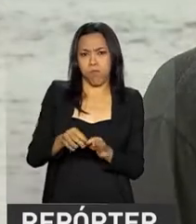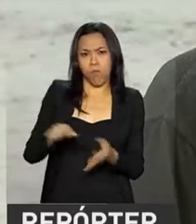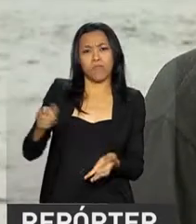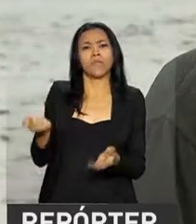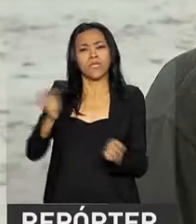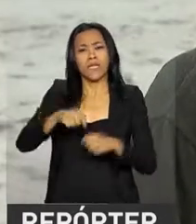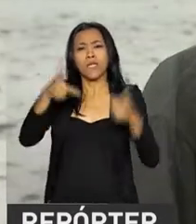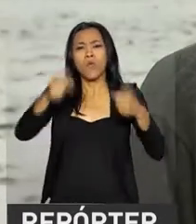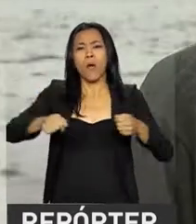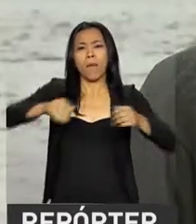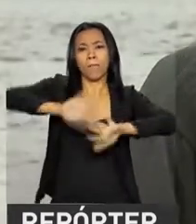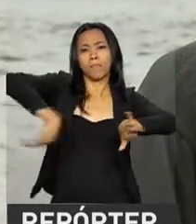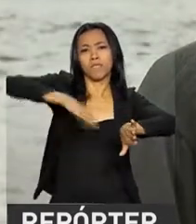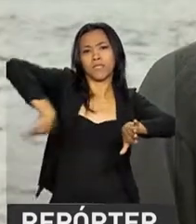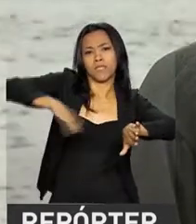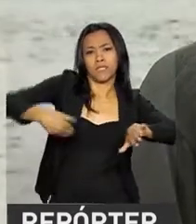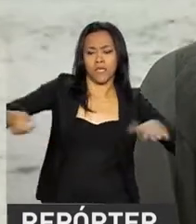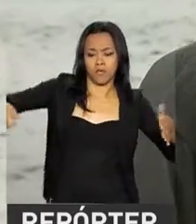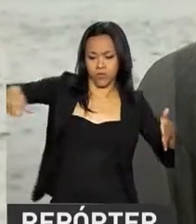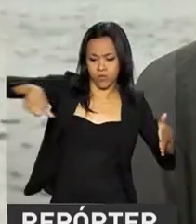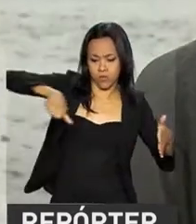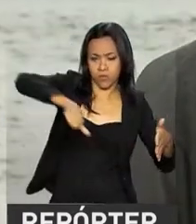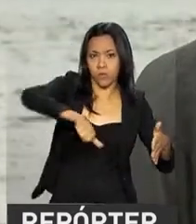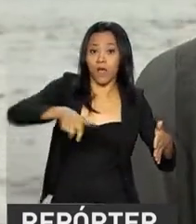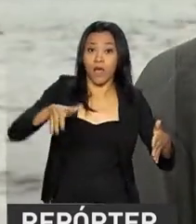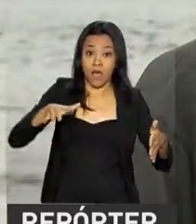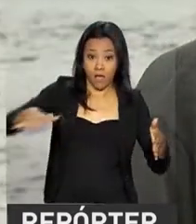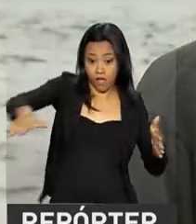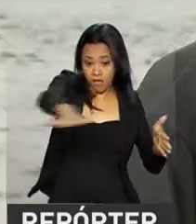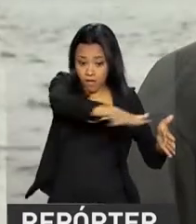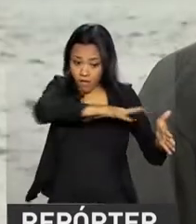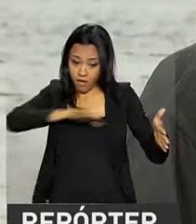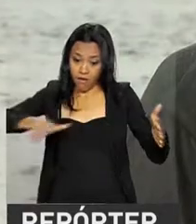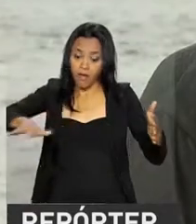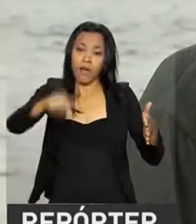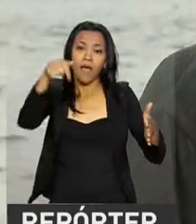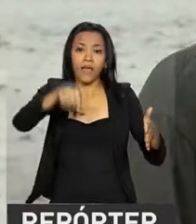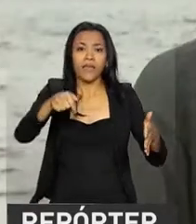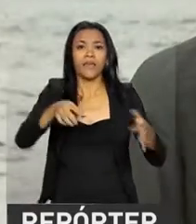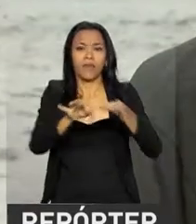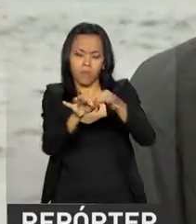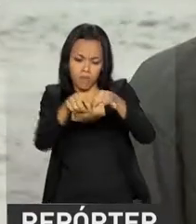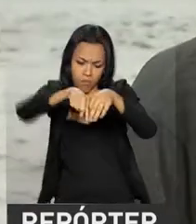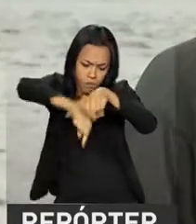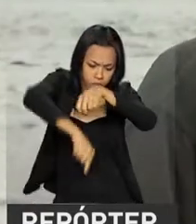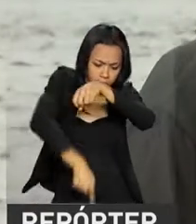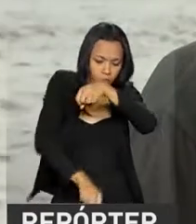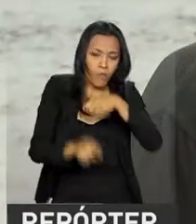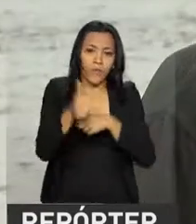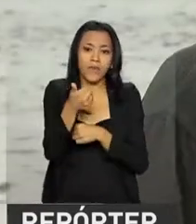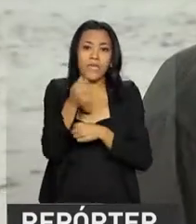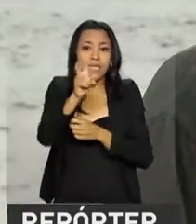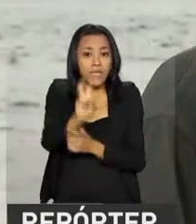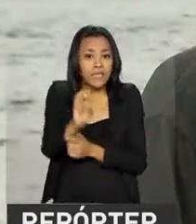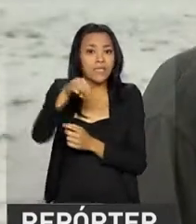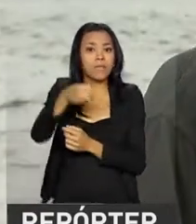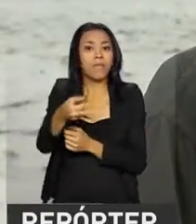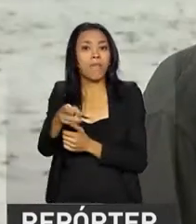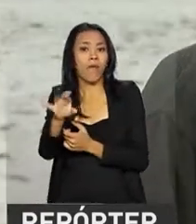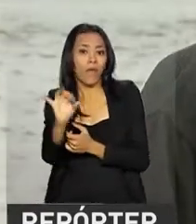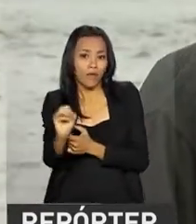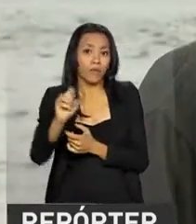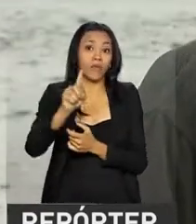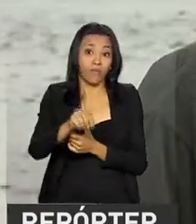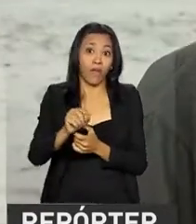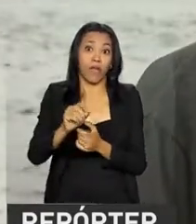piscina olímpica. Agora, a profundidade por aqui vai chegar a 15 metros, o que vai ampliar o potencial econômico